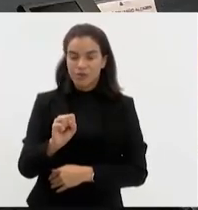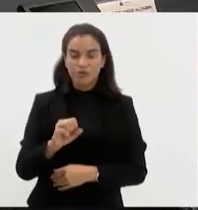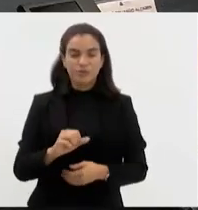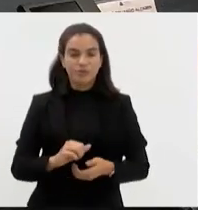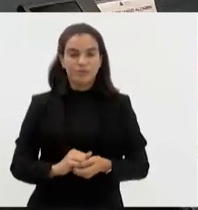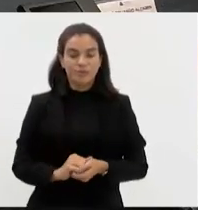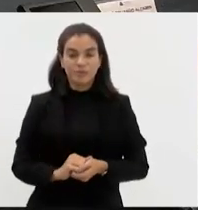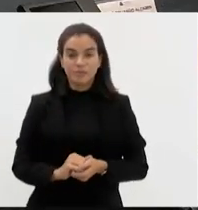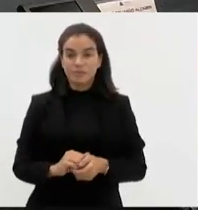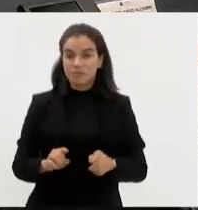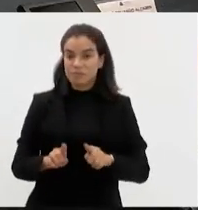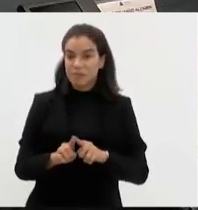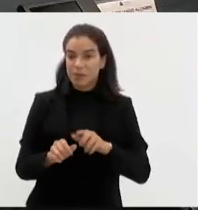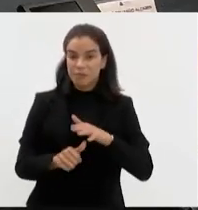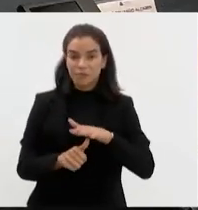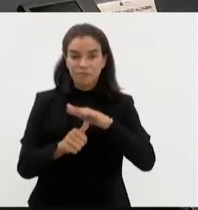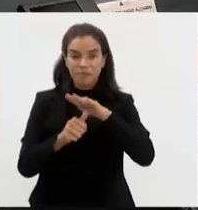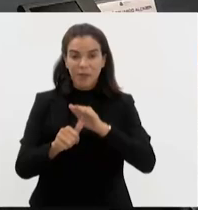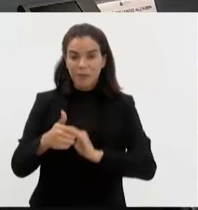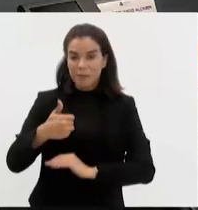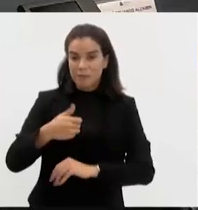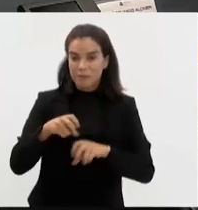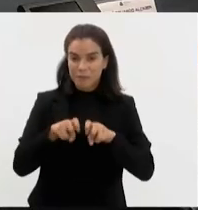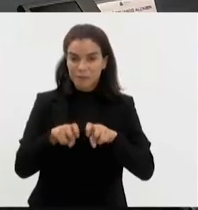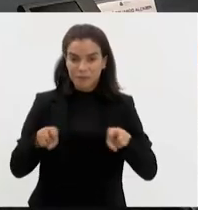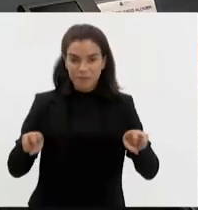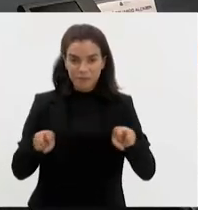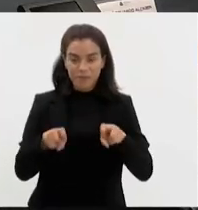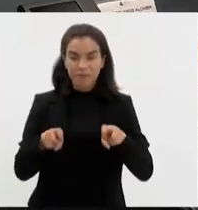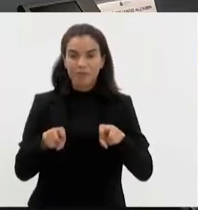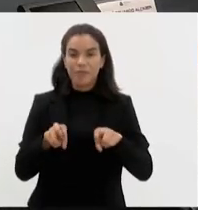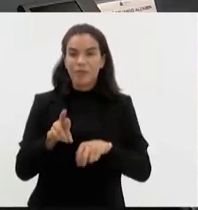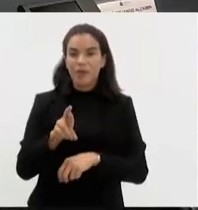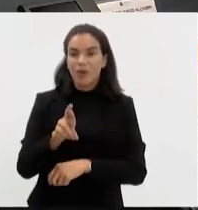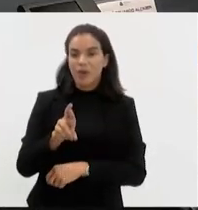para presidir a primeira mesa o Dr Robson Maciel